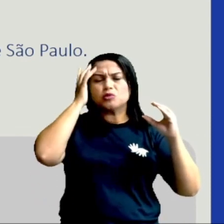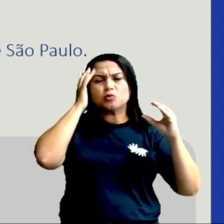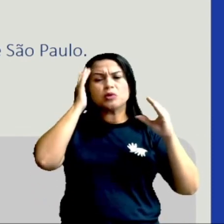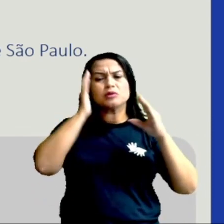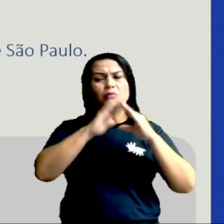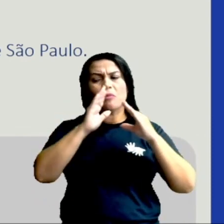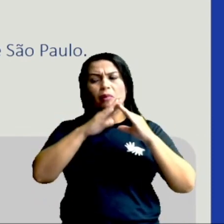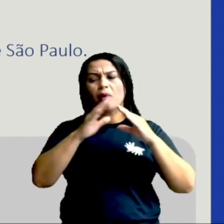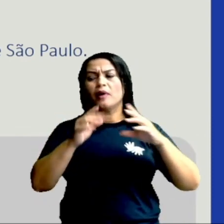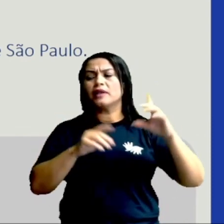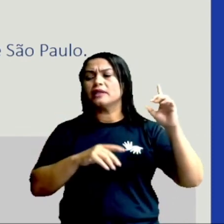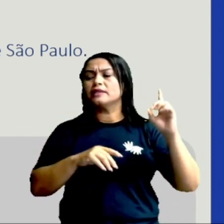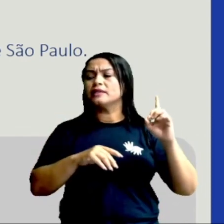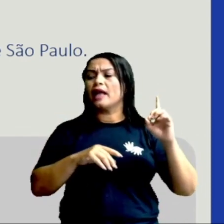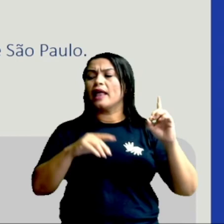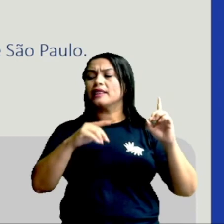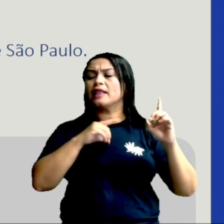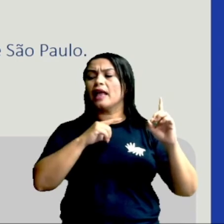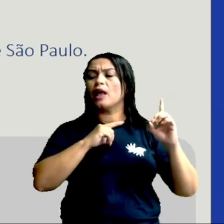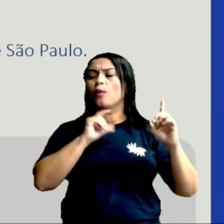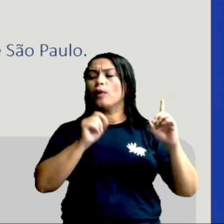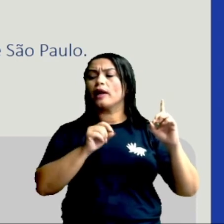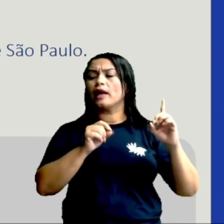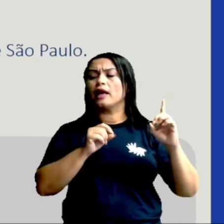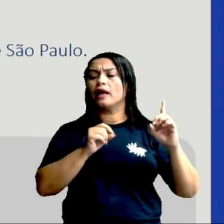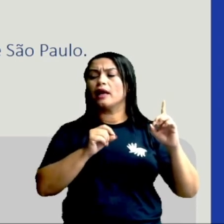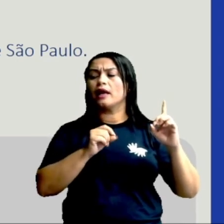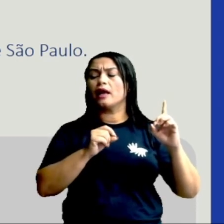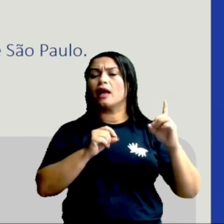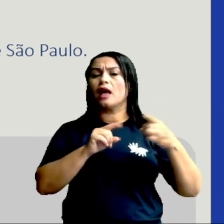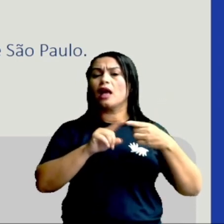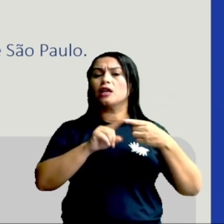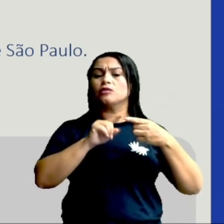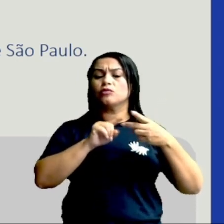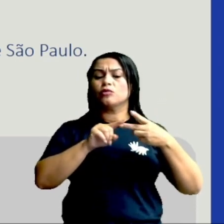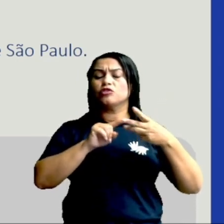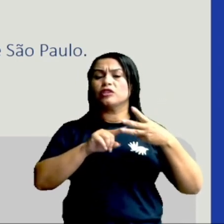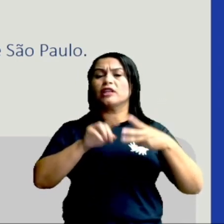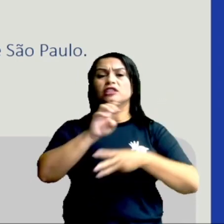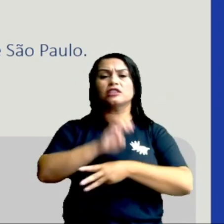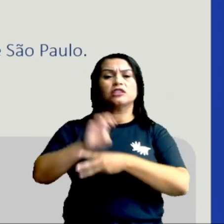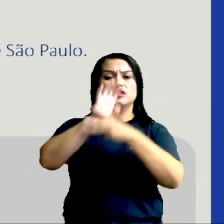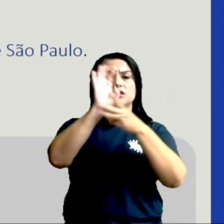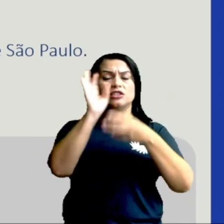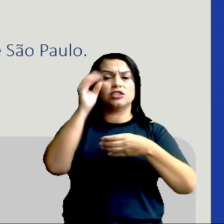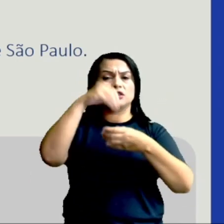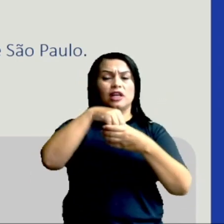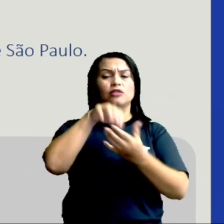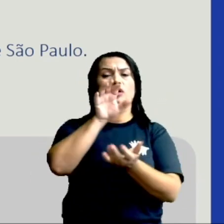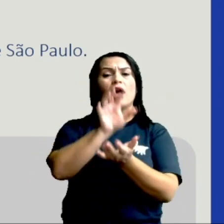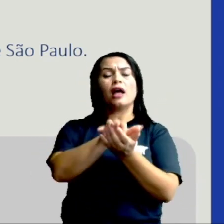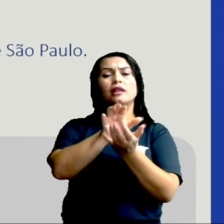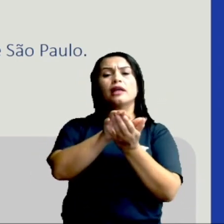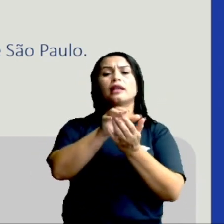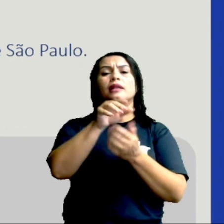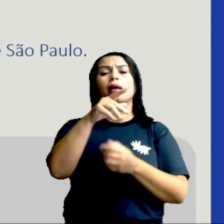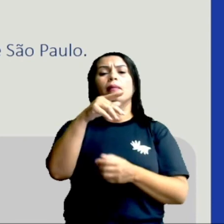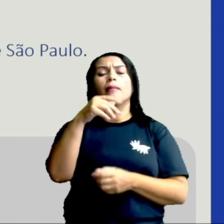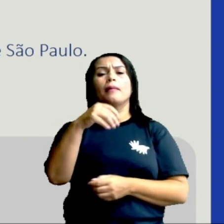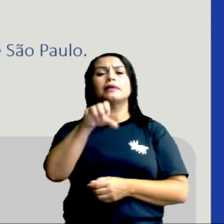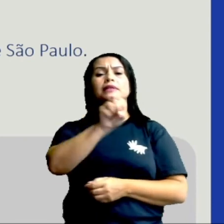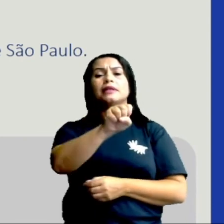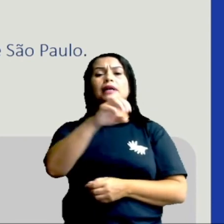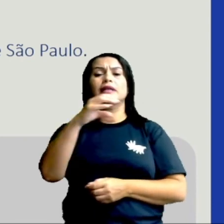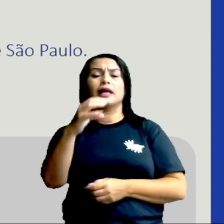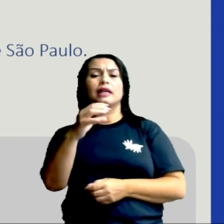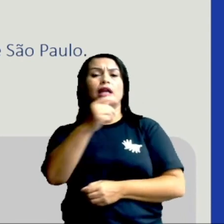povoada. E a letra D está dizendo que é composta pelos estados de Santa Catarina, Pernambuco, Rio de